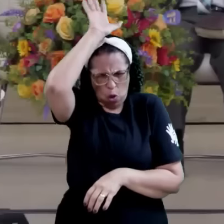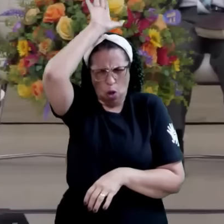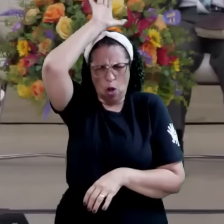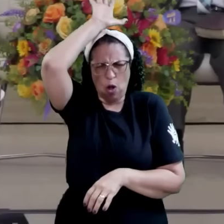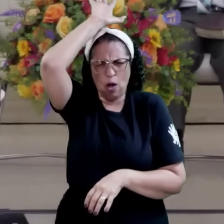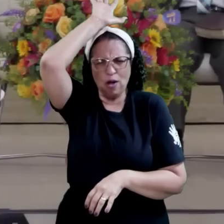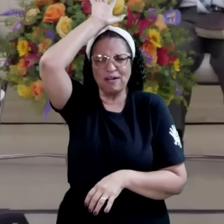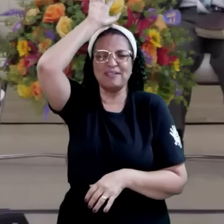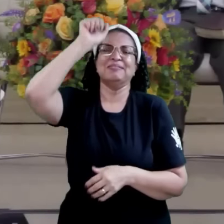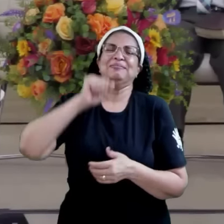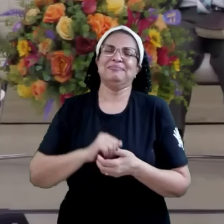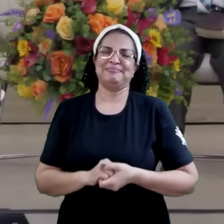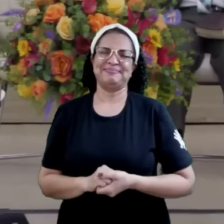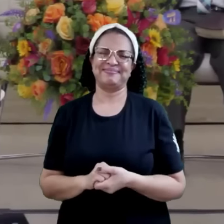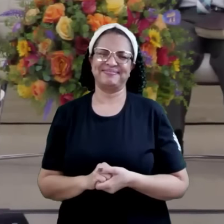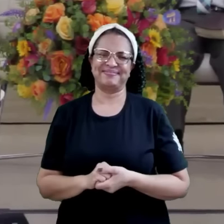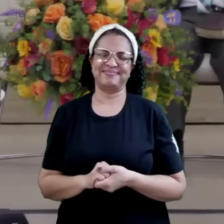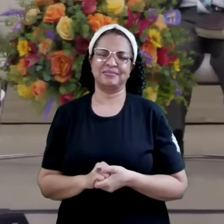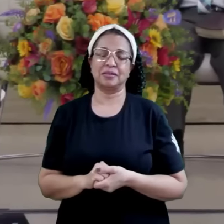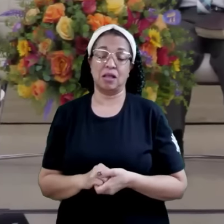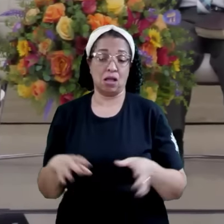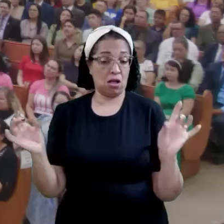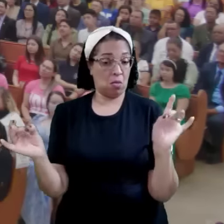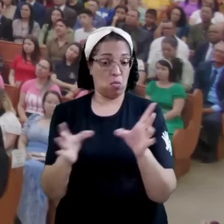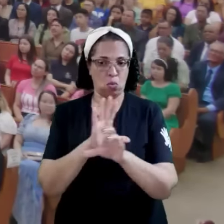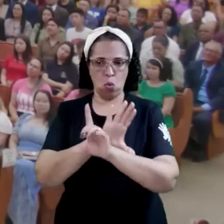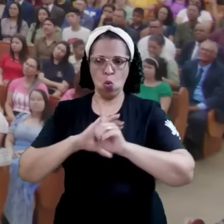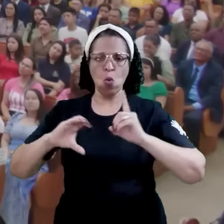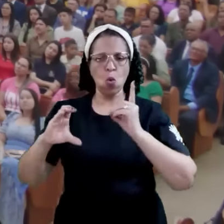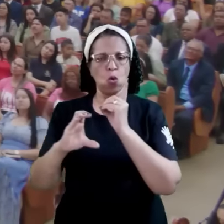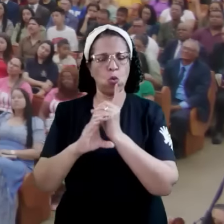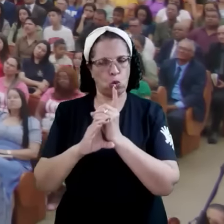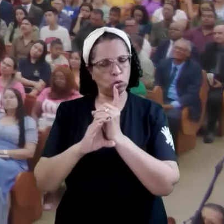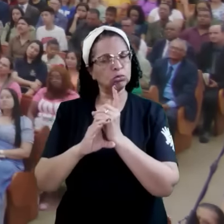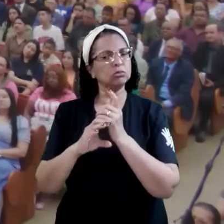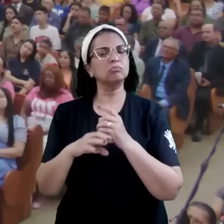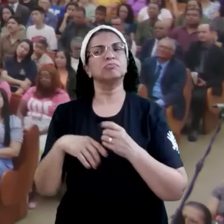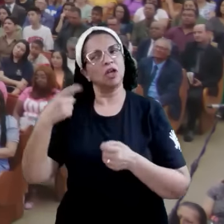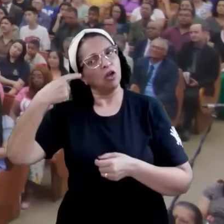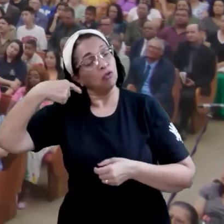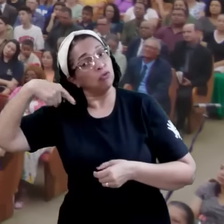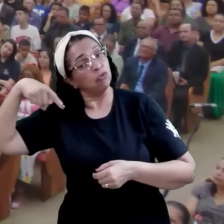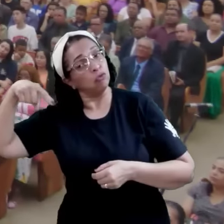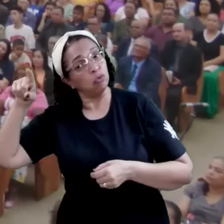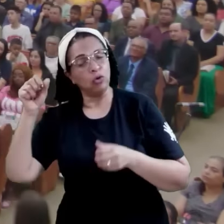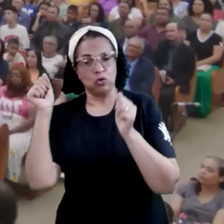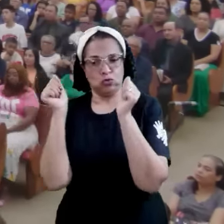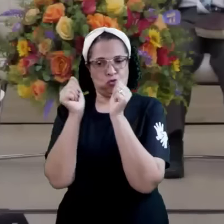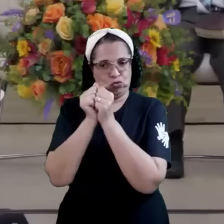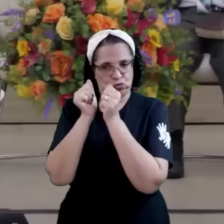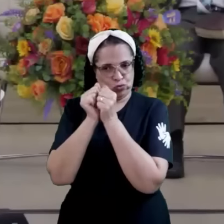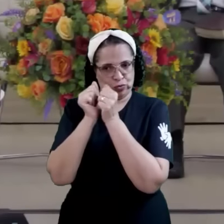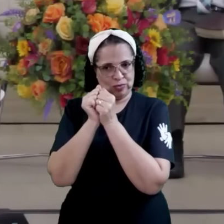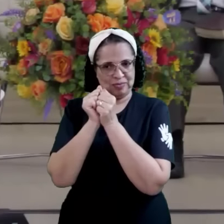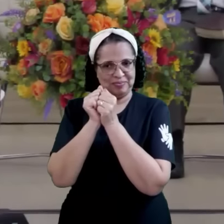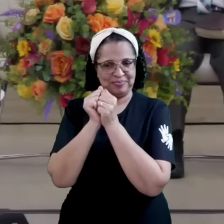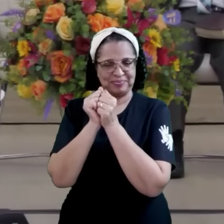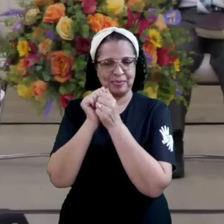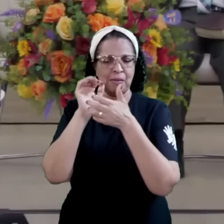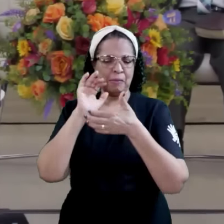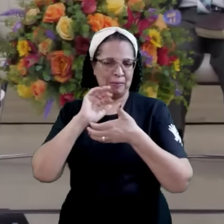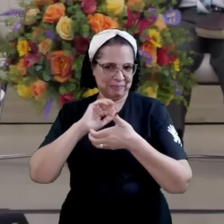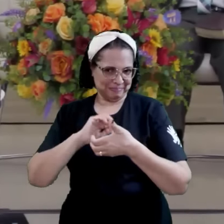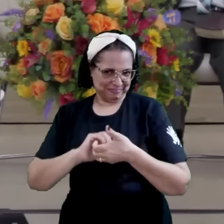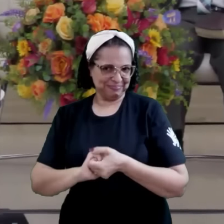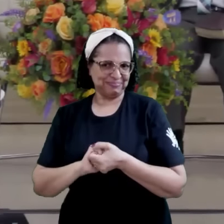dali e fomos embora paraa casa a igreja ficou estremecida no poder eu com a minha esposa nós éramos recém-casado e uma um casal de